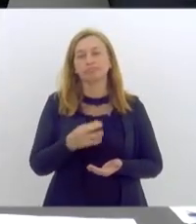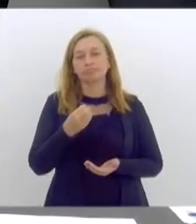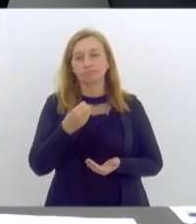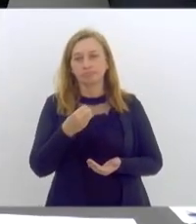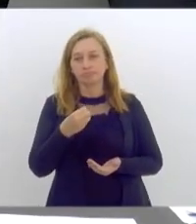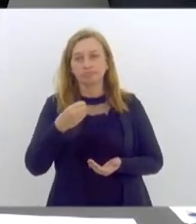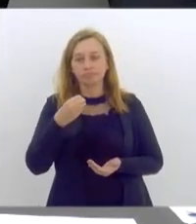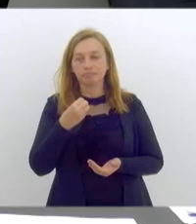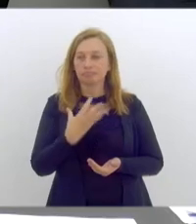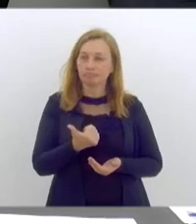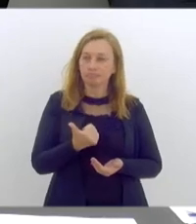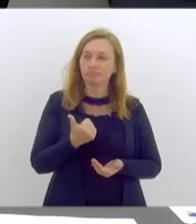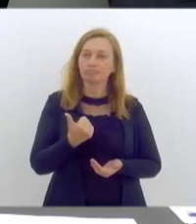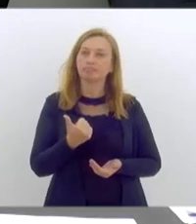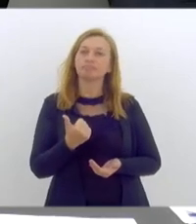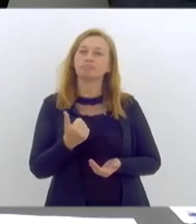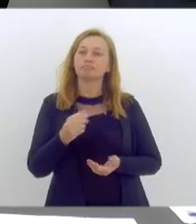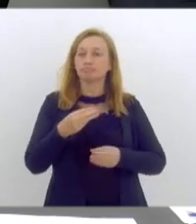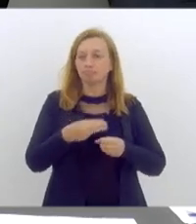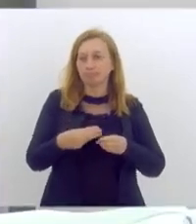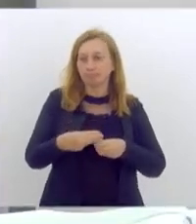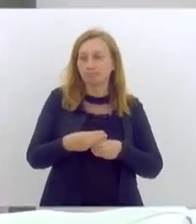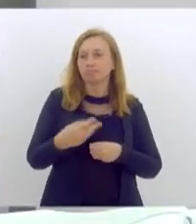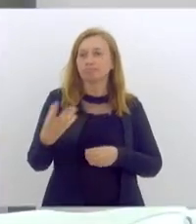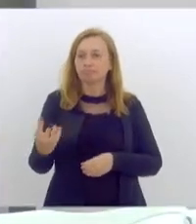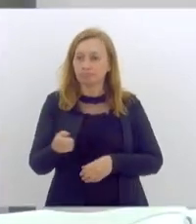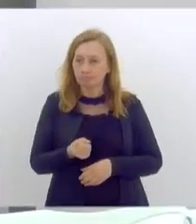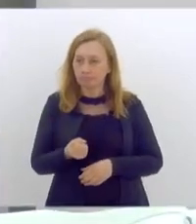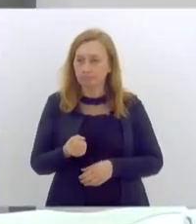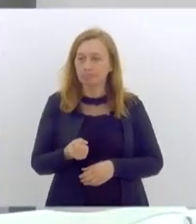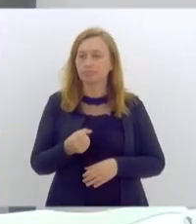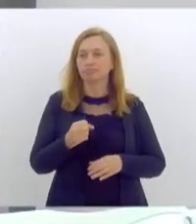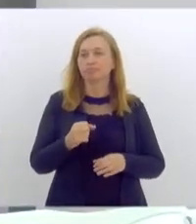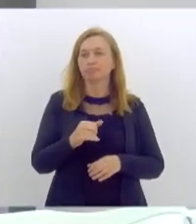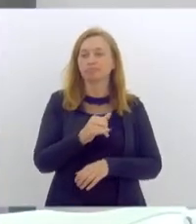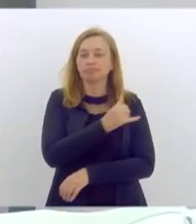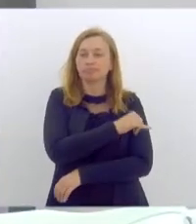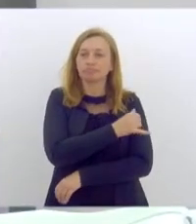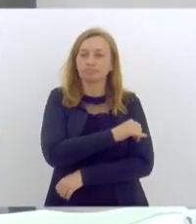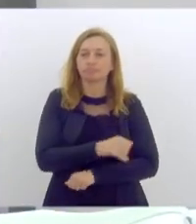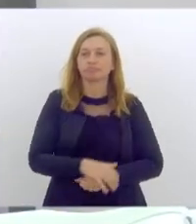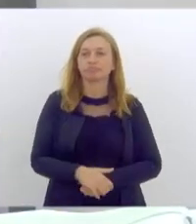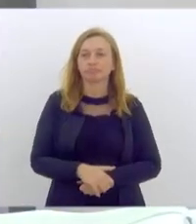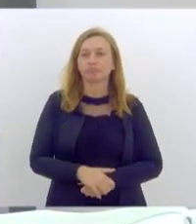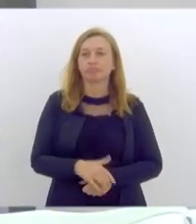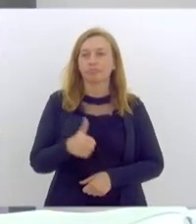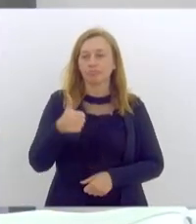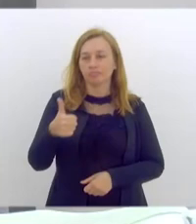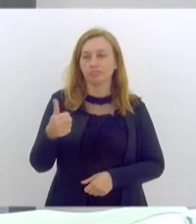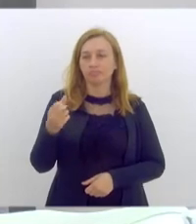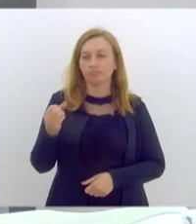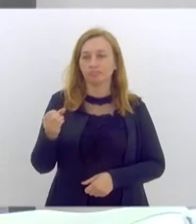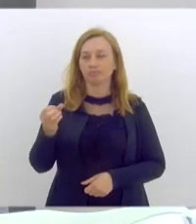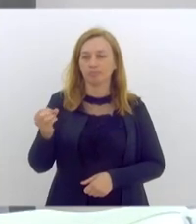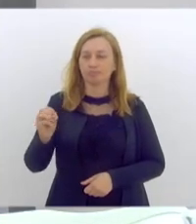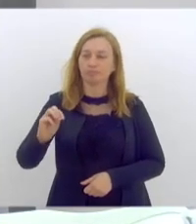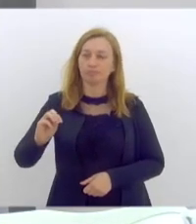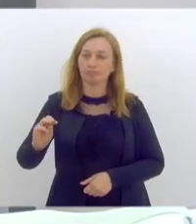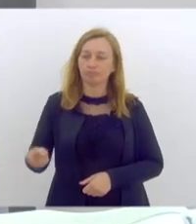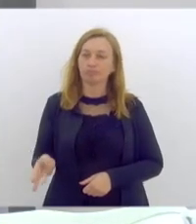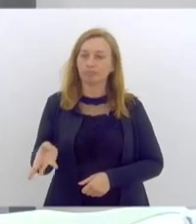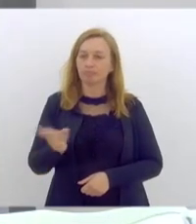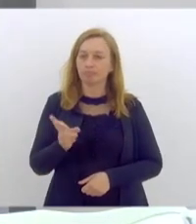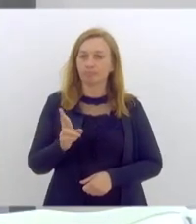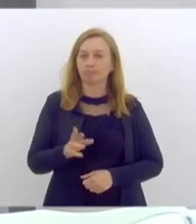positivos para os municípios receberem do Rio de Janeiro lá os seus 160 milhões de reais